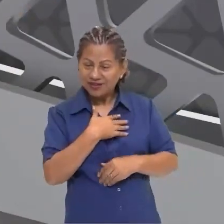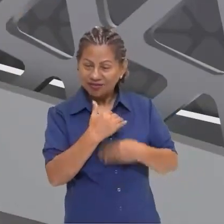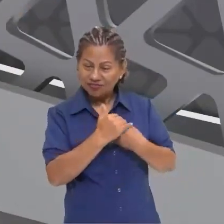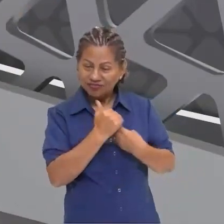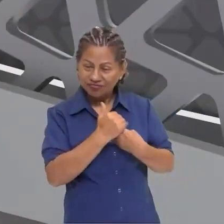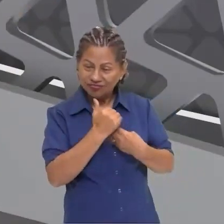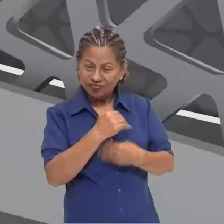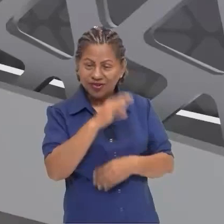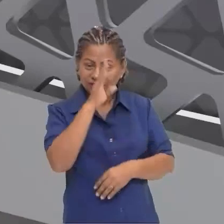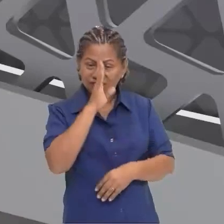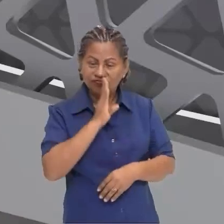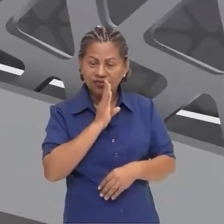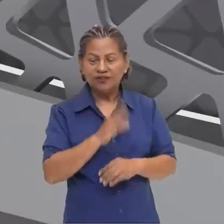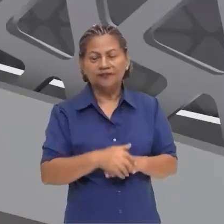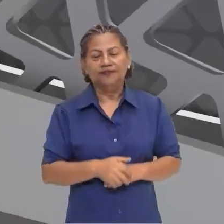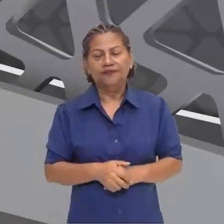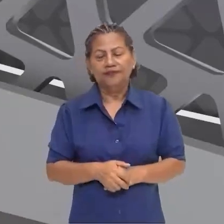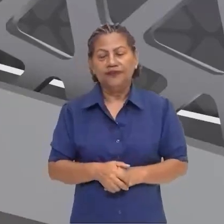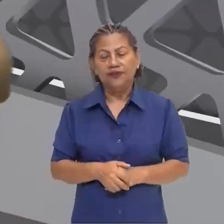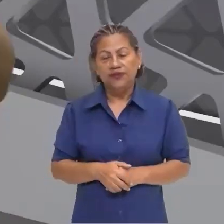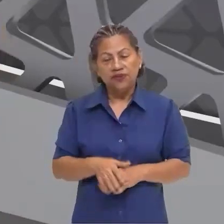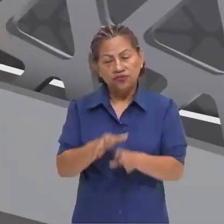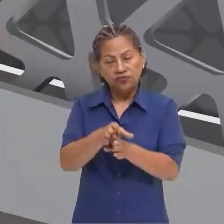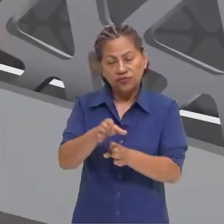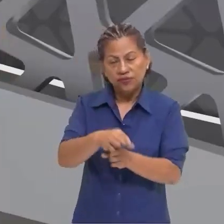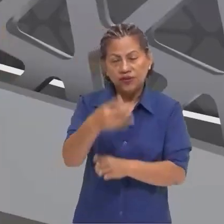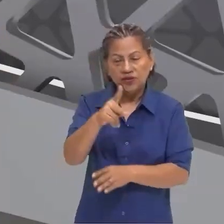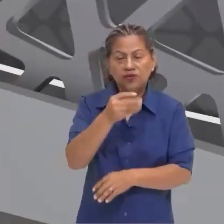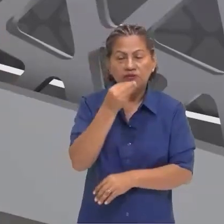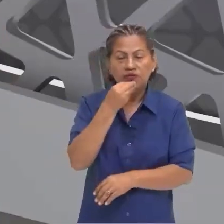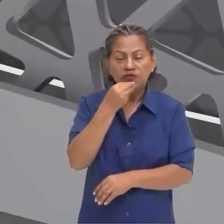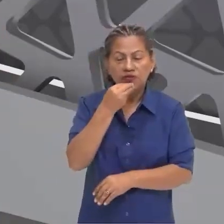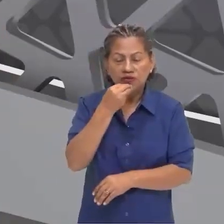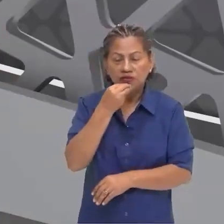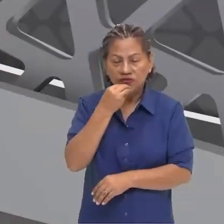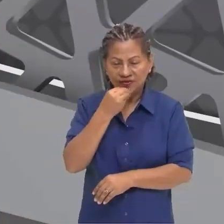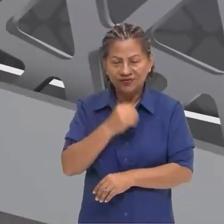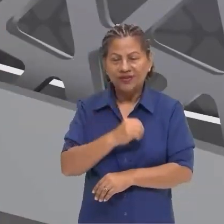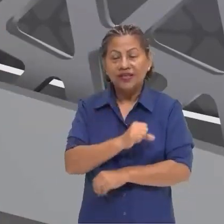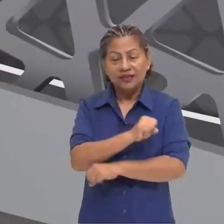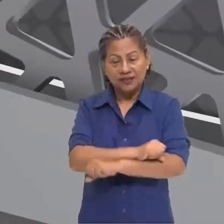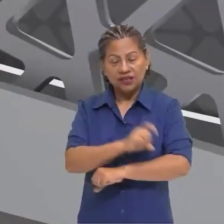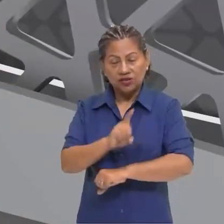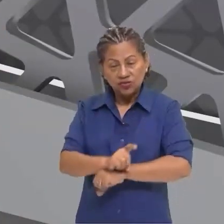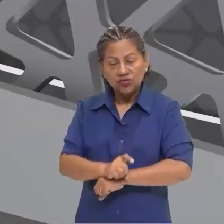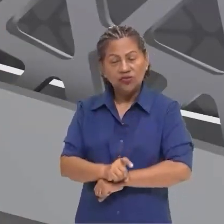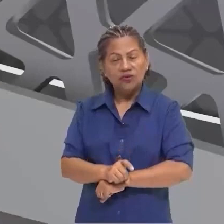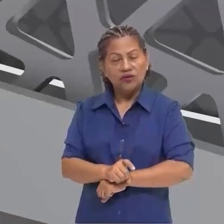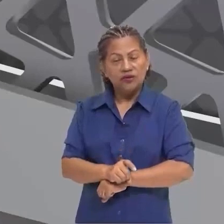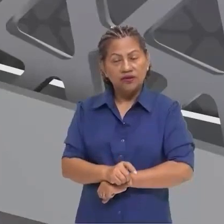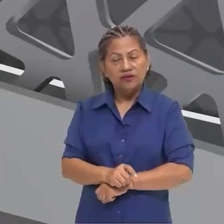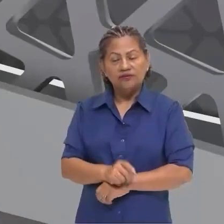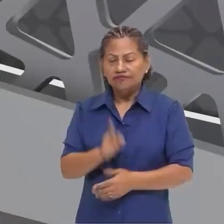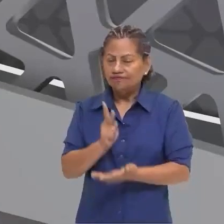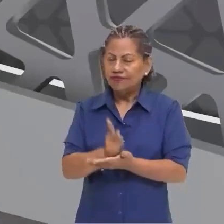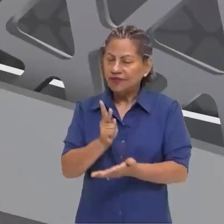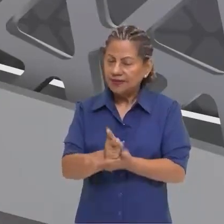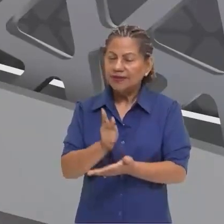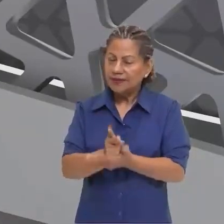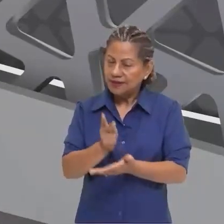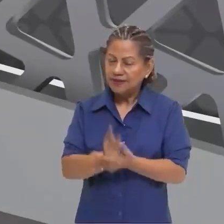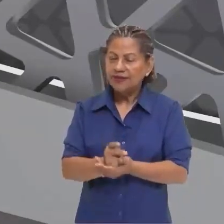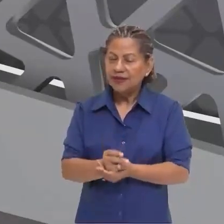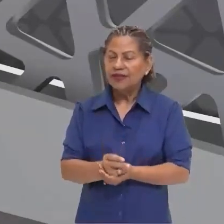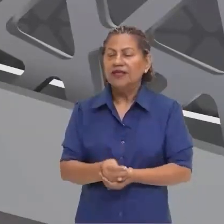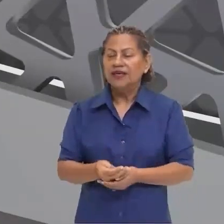dizer é, há várias oportunidades, a SEDUC oferece várias oportunidades. Então, se aproprie,